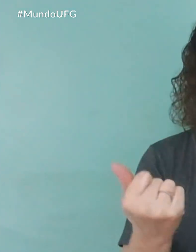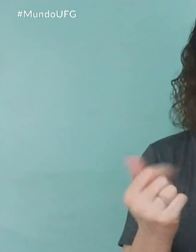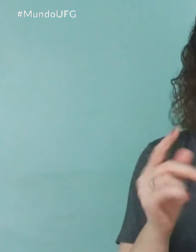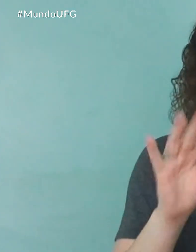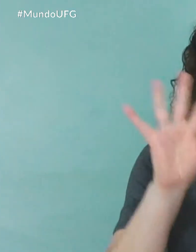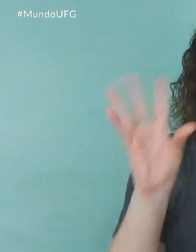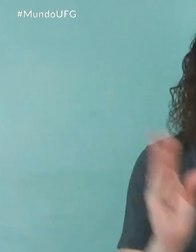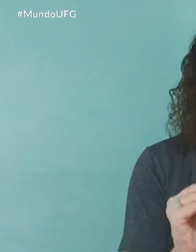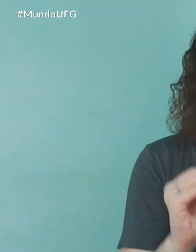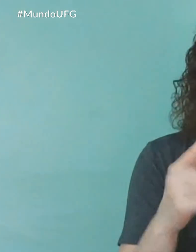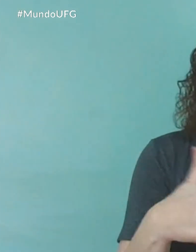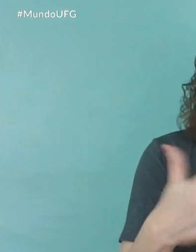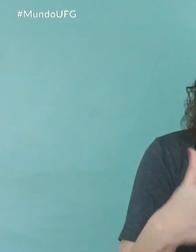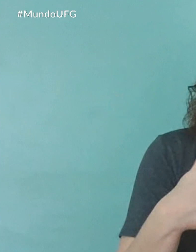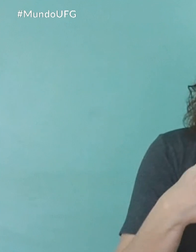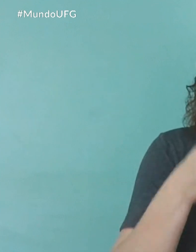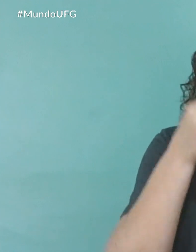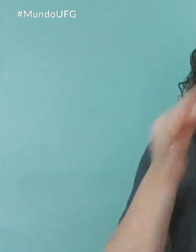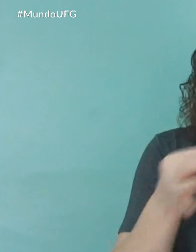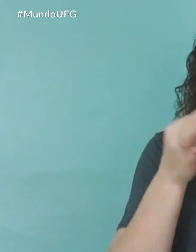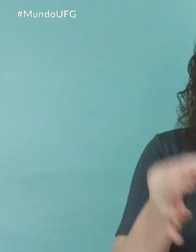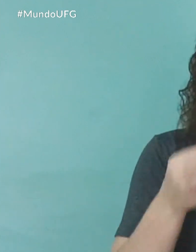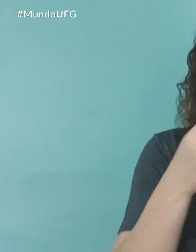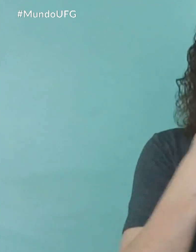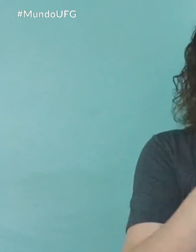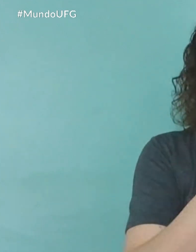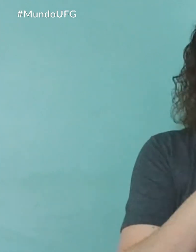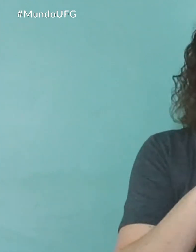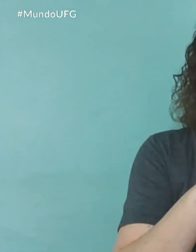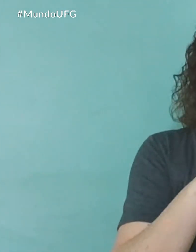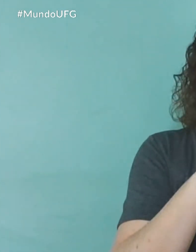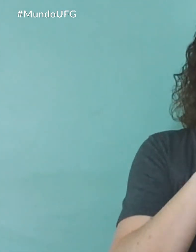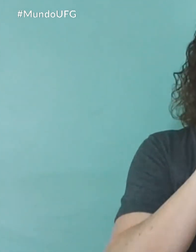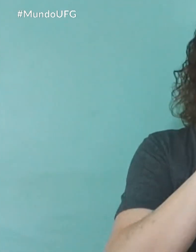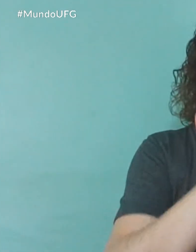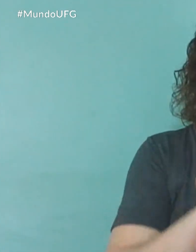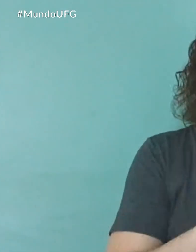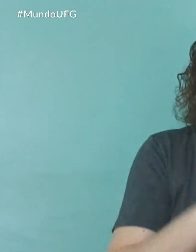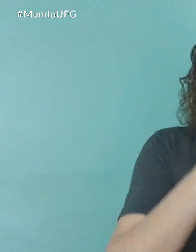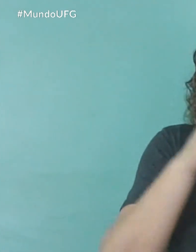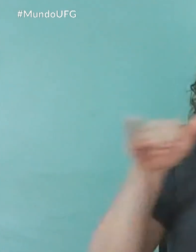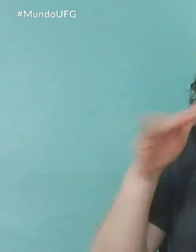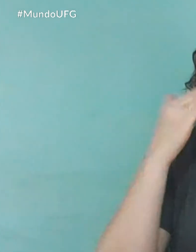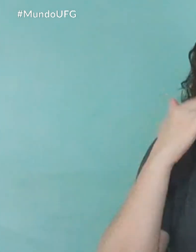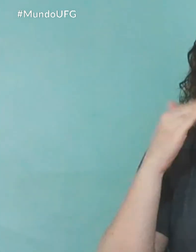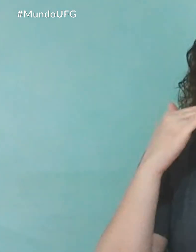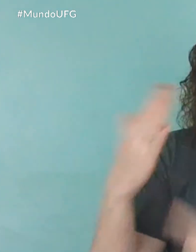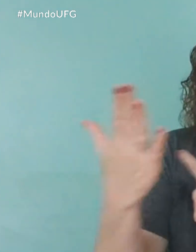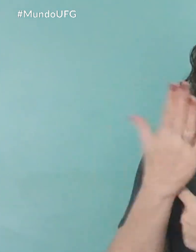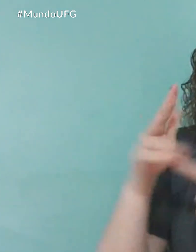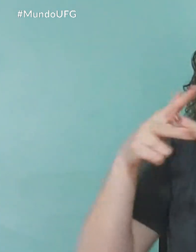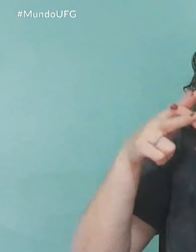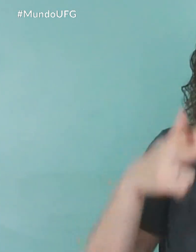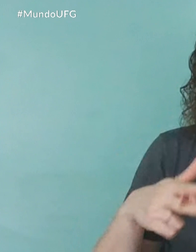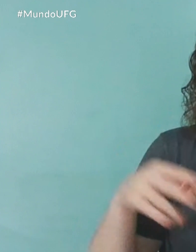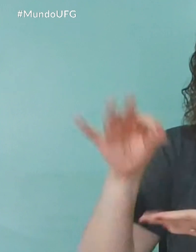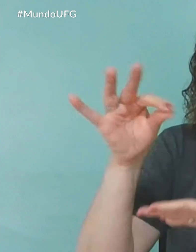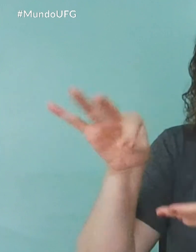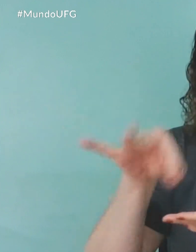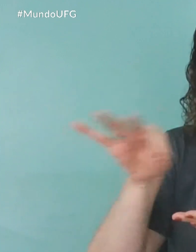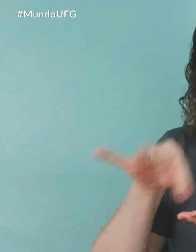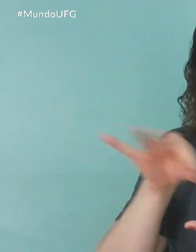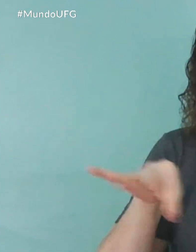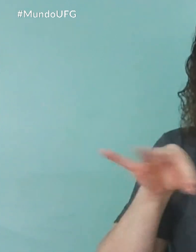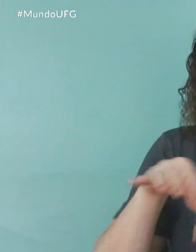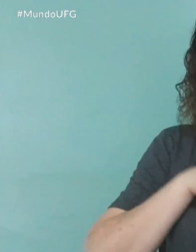e fizeram uma pequena resenha desses livros, para que fossem divulgados,